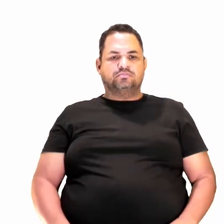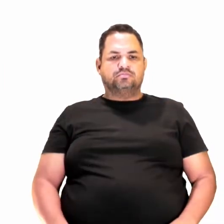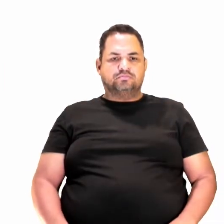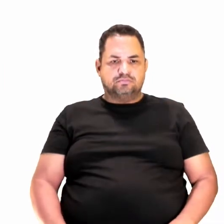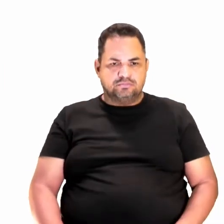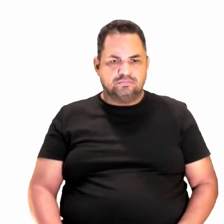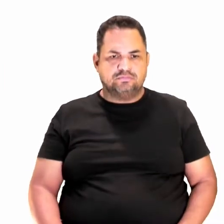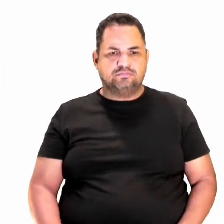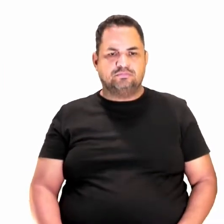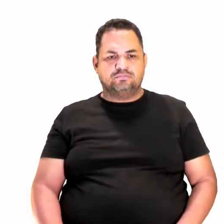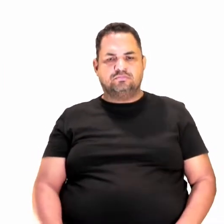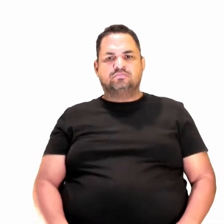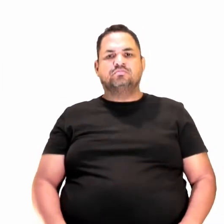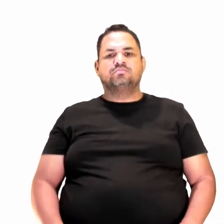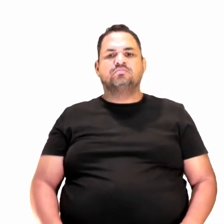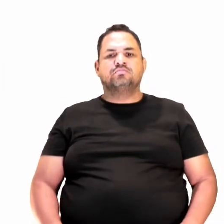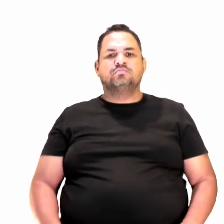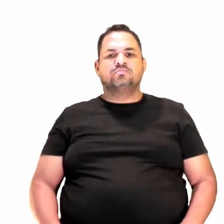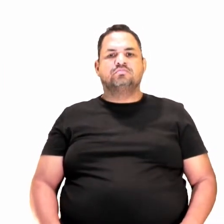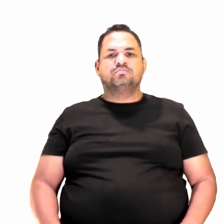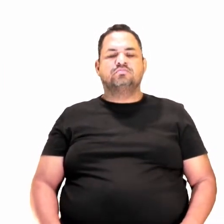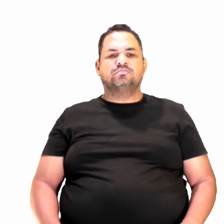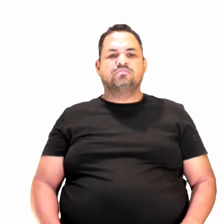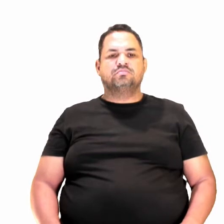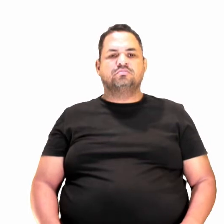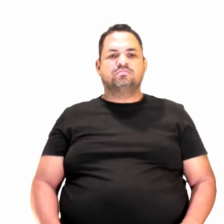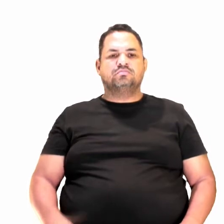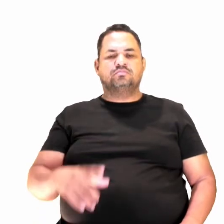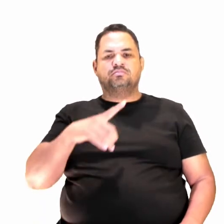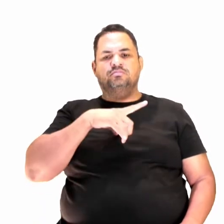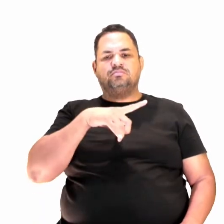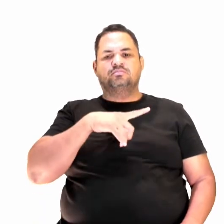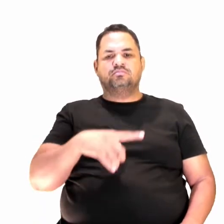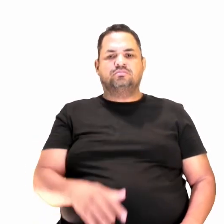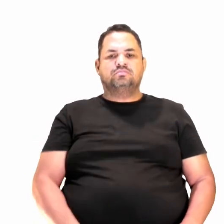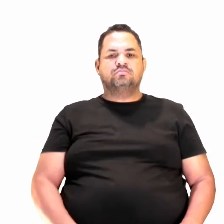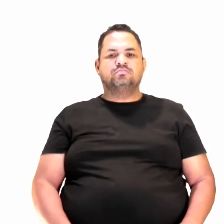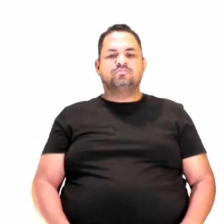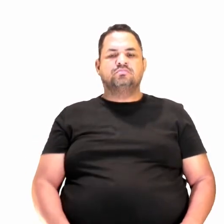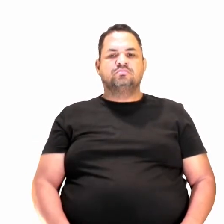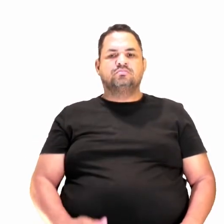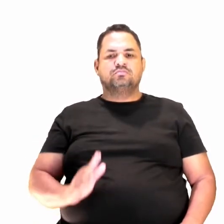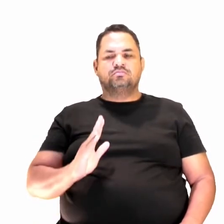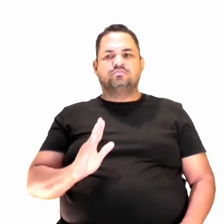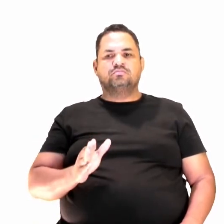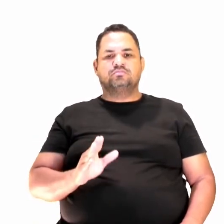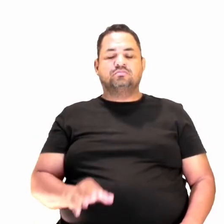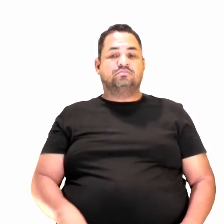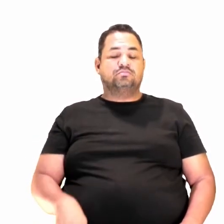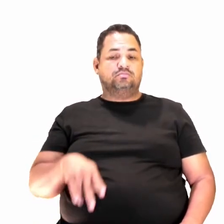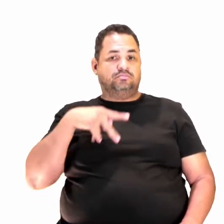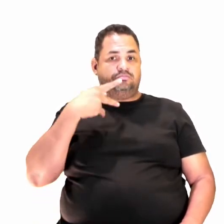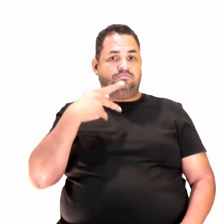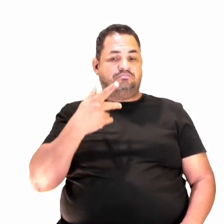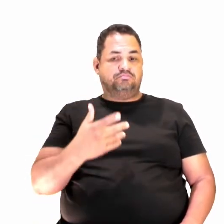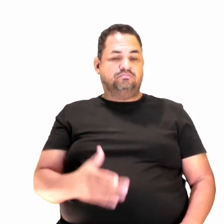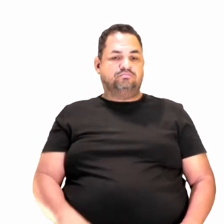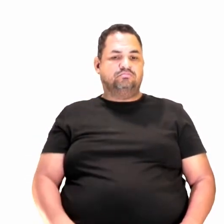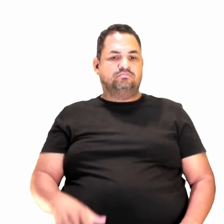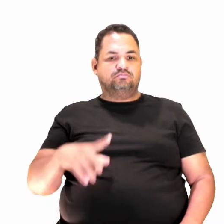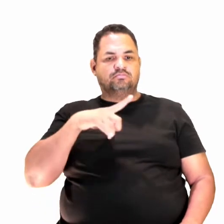tenho olhos castanhos. Vou colocar aqui. Mas não parou por aí. A gente vai descobrir mais informações,